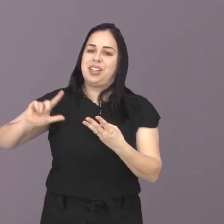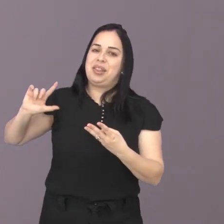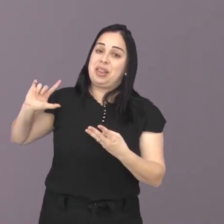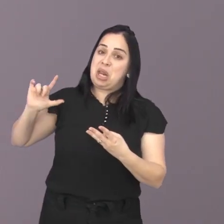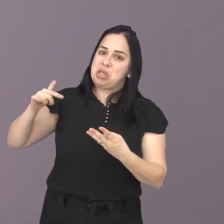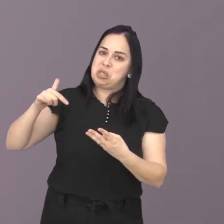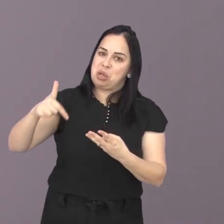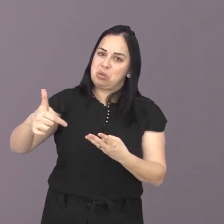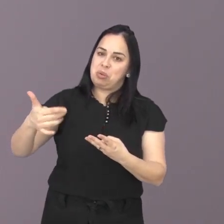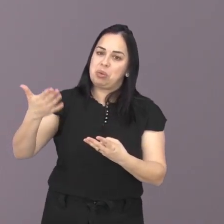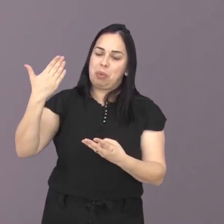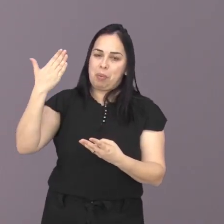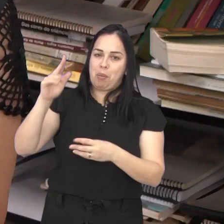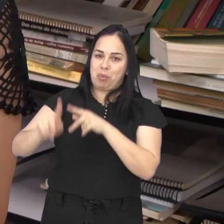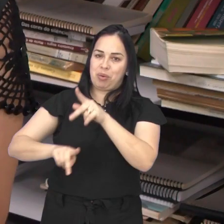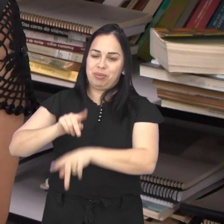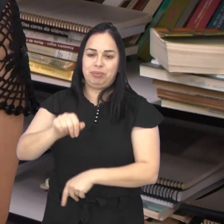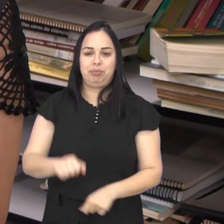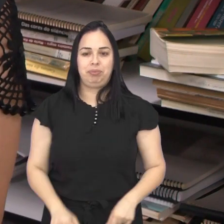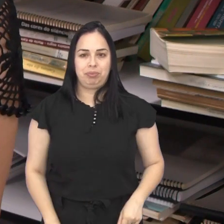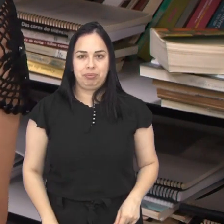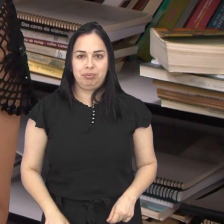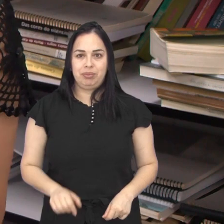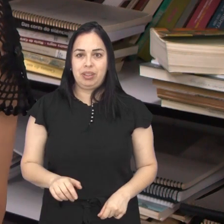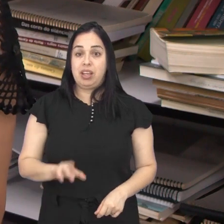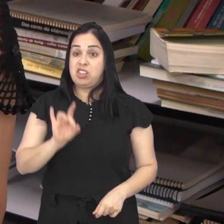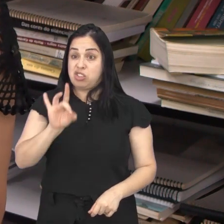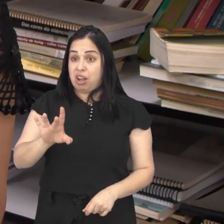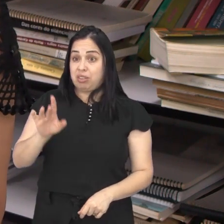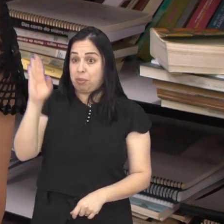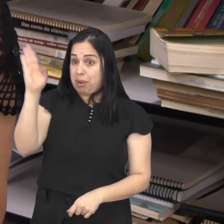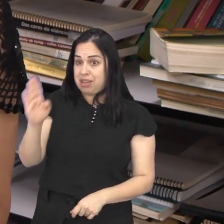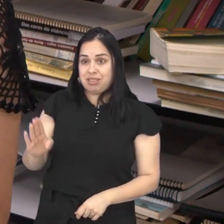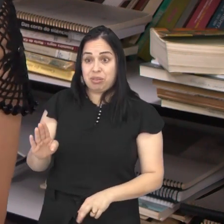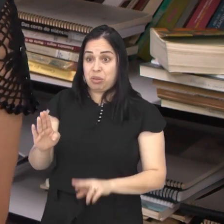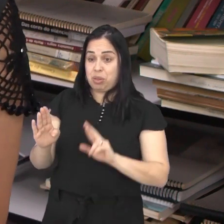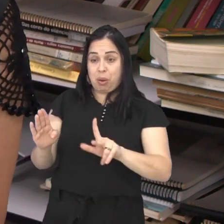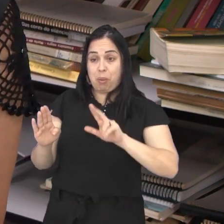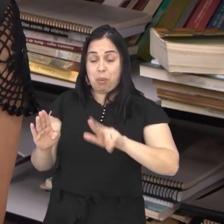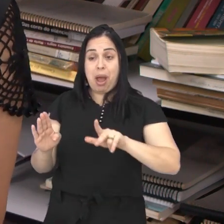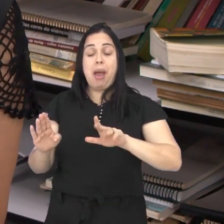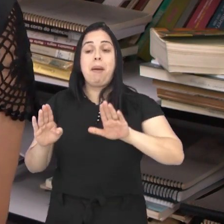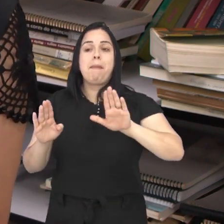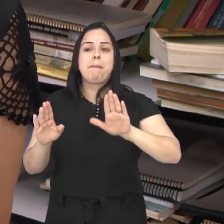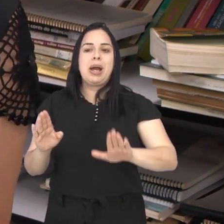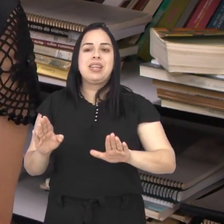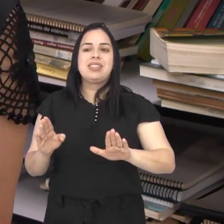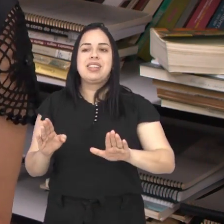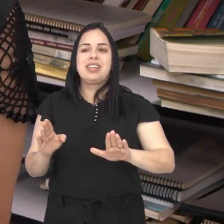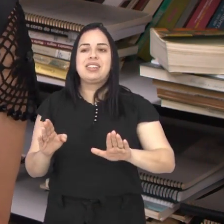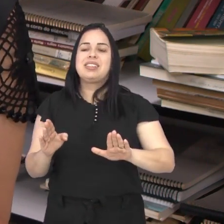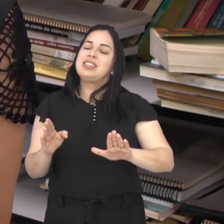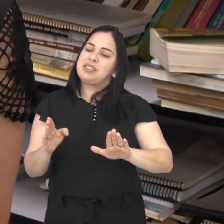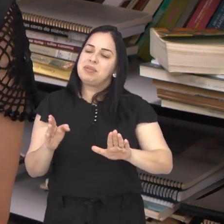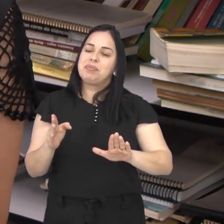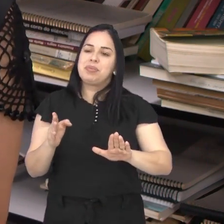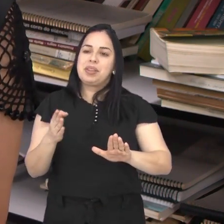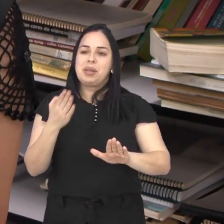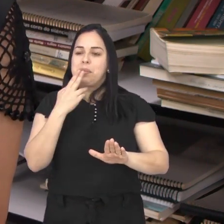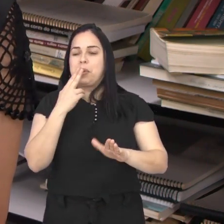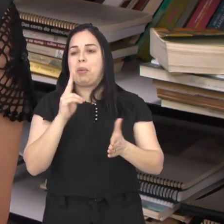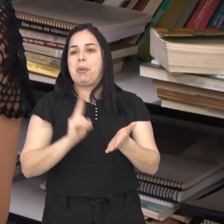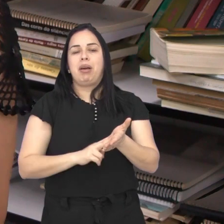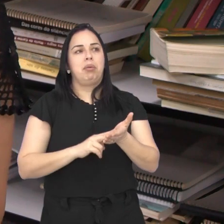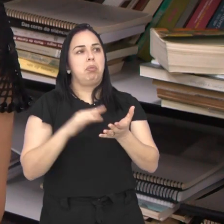e tradições de um povo. Não é uma coisa que atinge só a população brasileira. Também essas encomendas, essas cartas